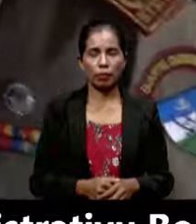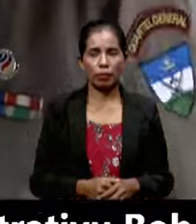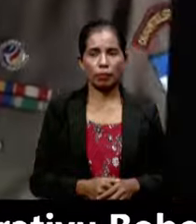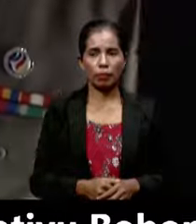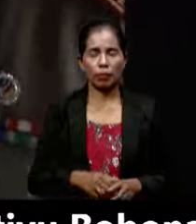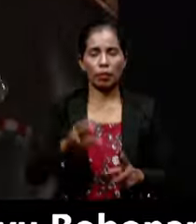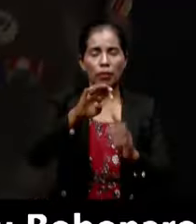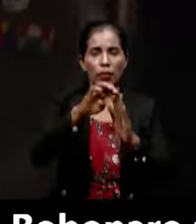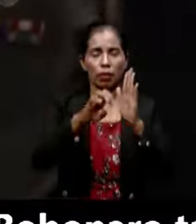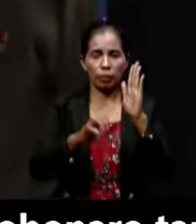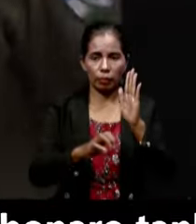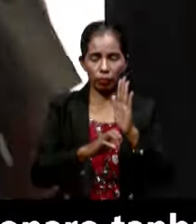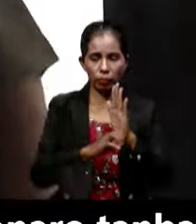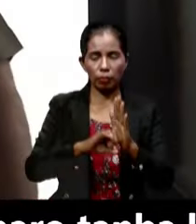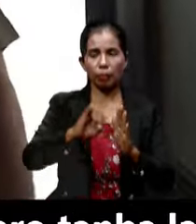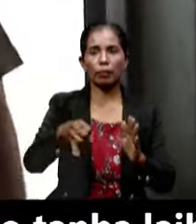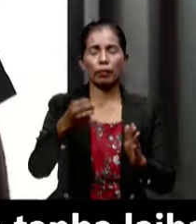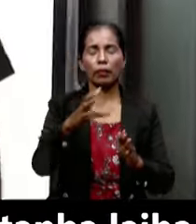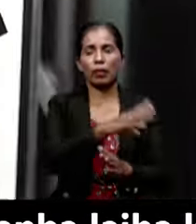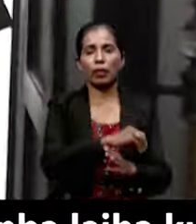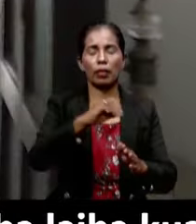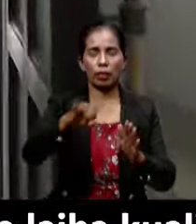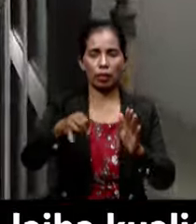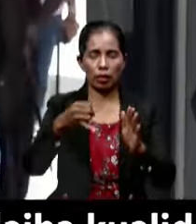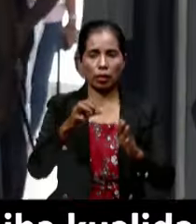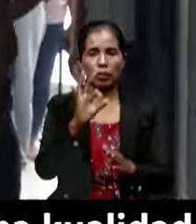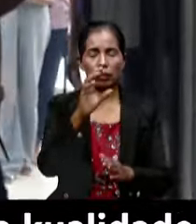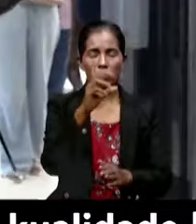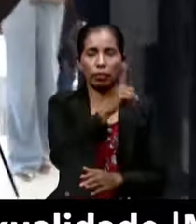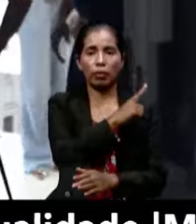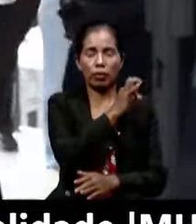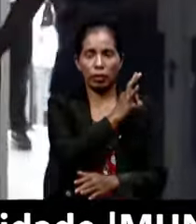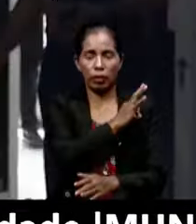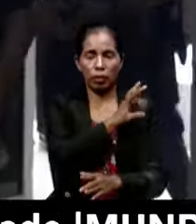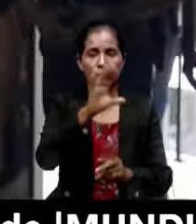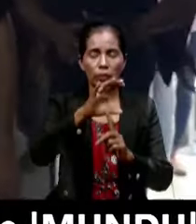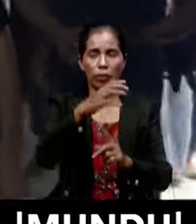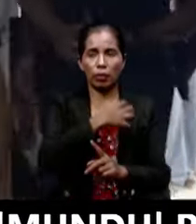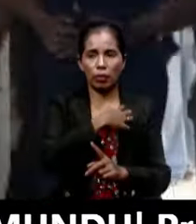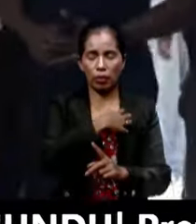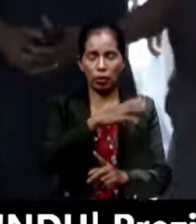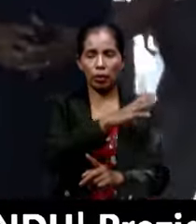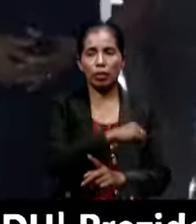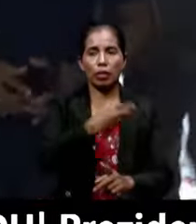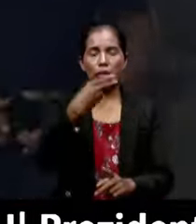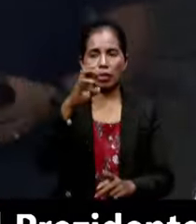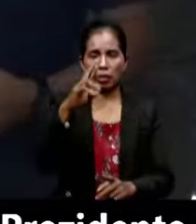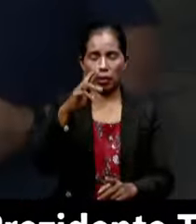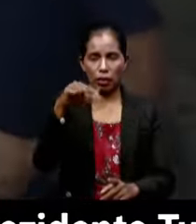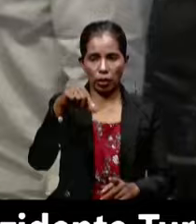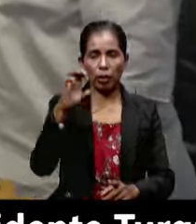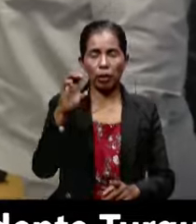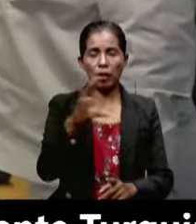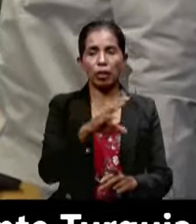Chefe Estado Maior General FF de Tele, Tenente General Falu Ratelai, no Comandante Geral PNTele, Comissário Henrique da Costa e a Loron